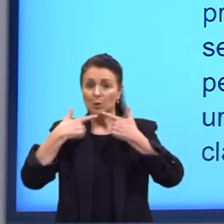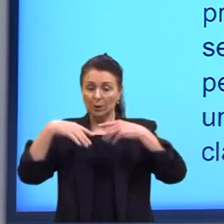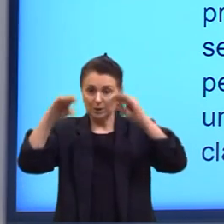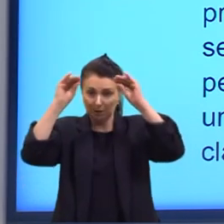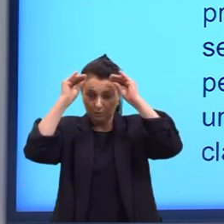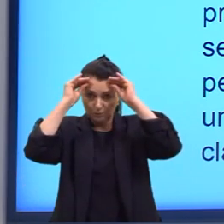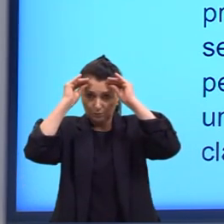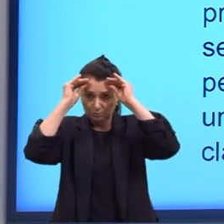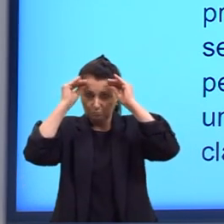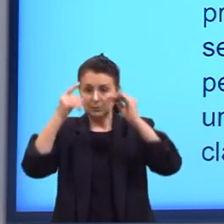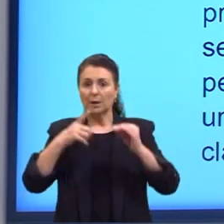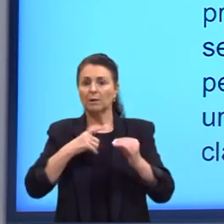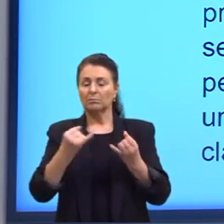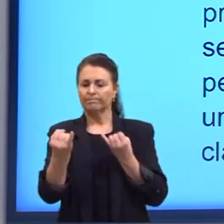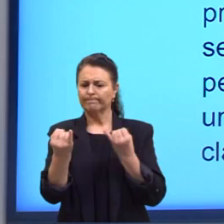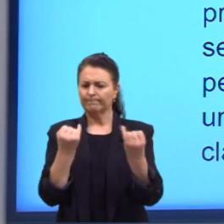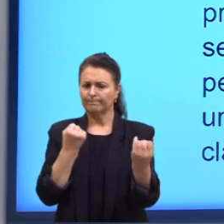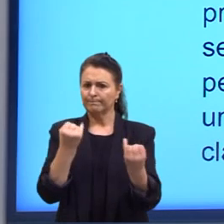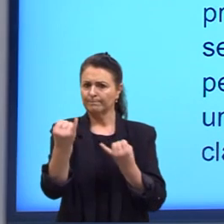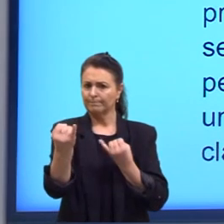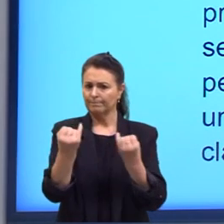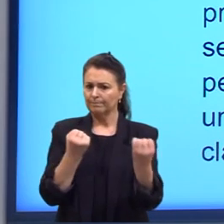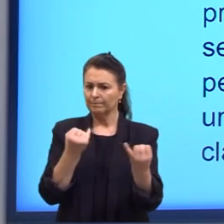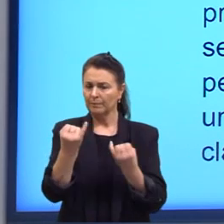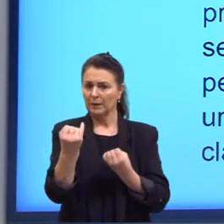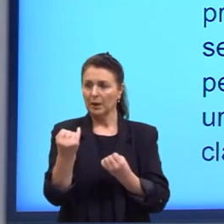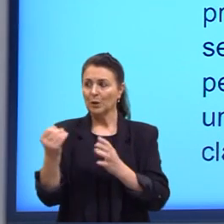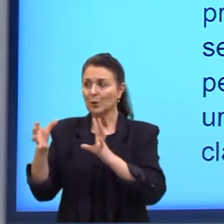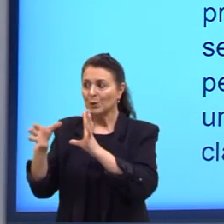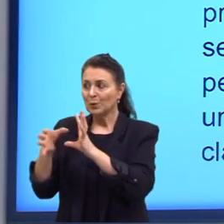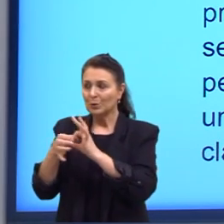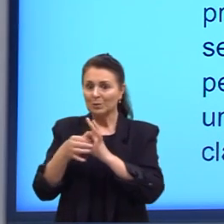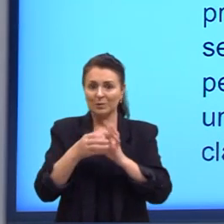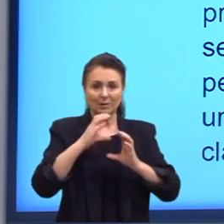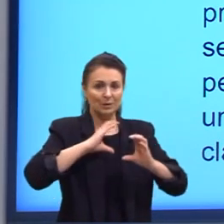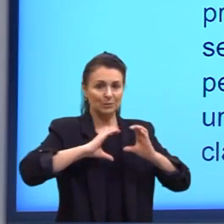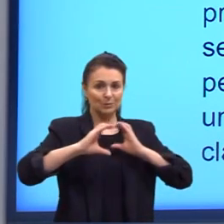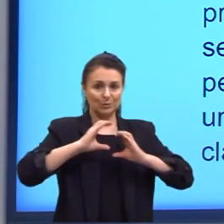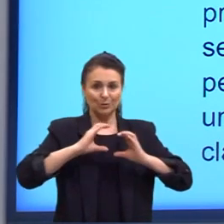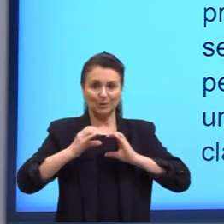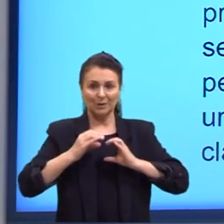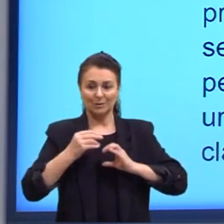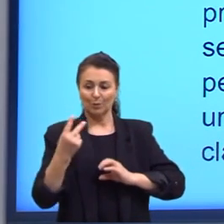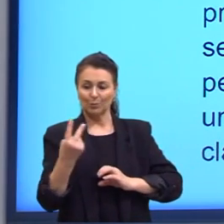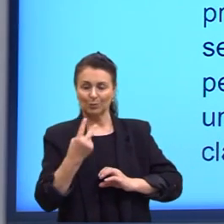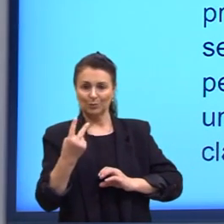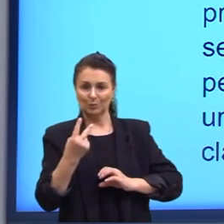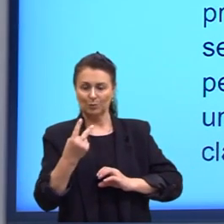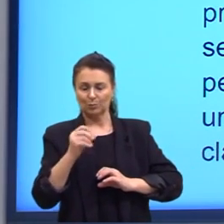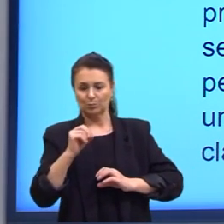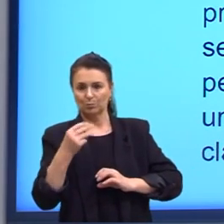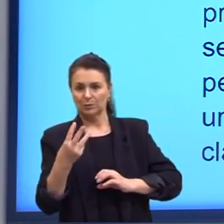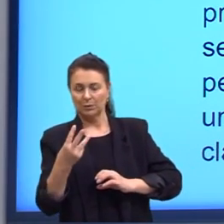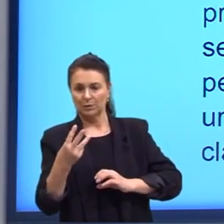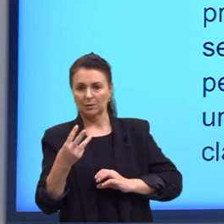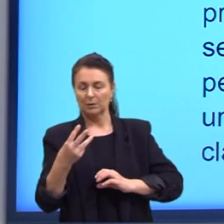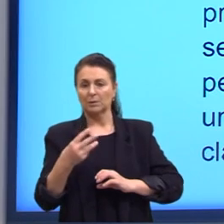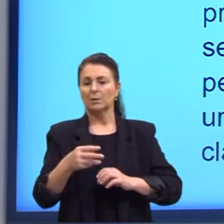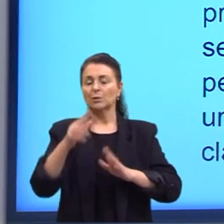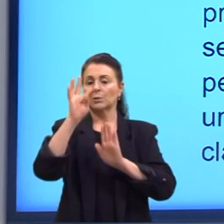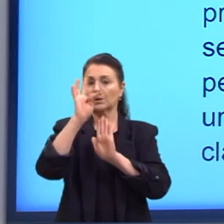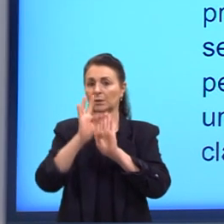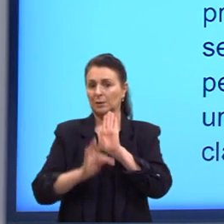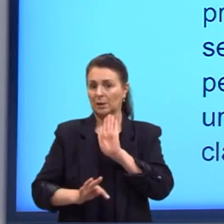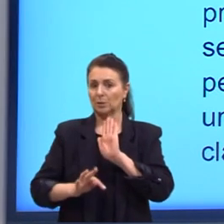entre os interlocutores EA influência do contexto comunicacional todos os textos sejam eles orais ou